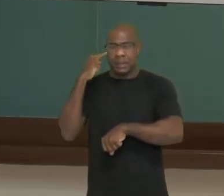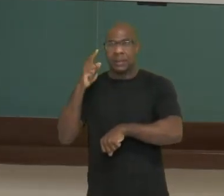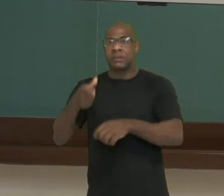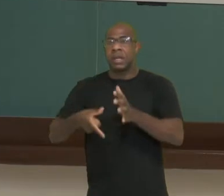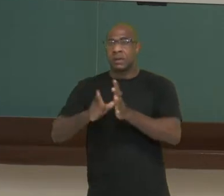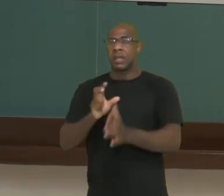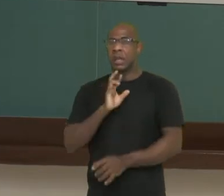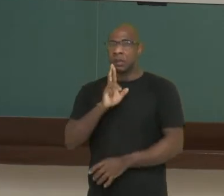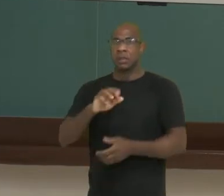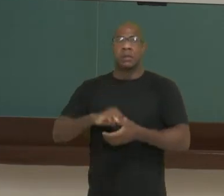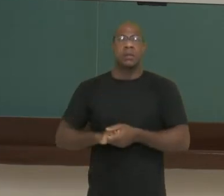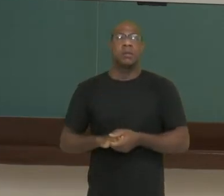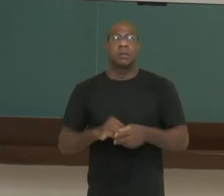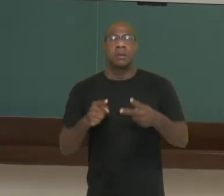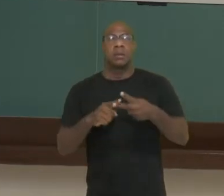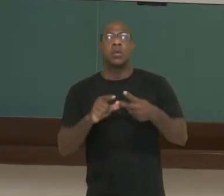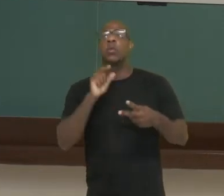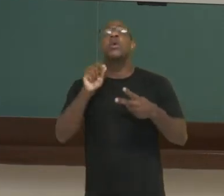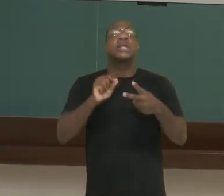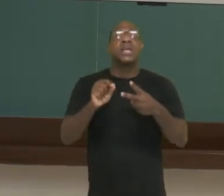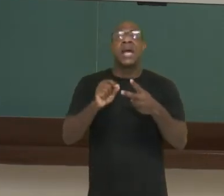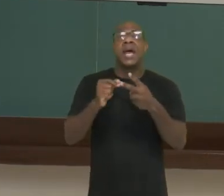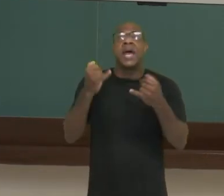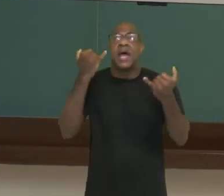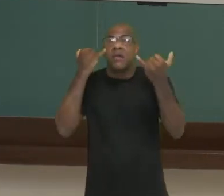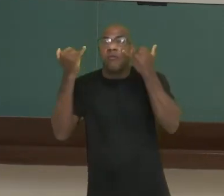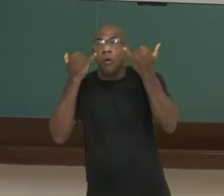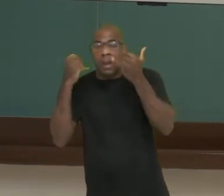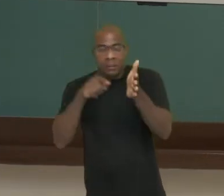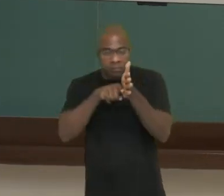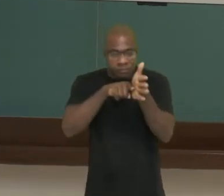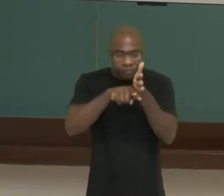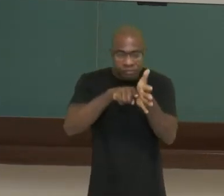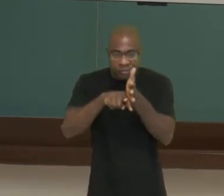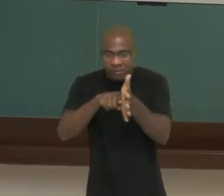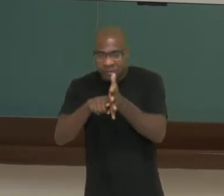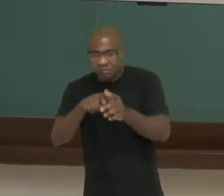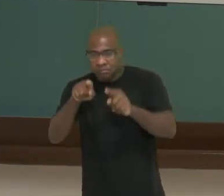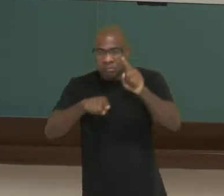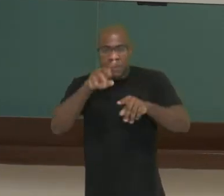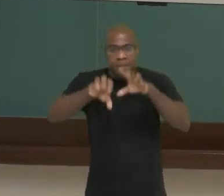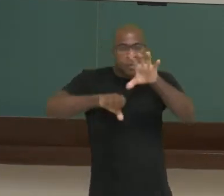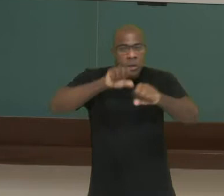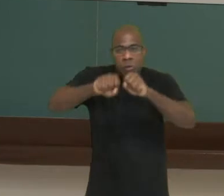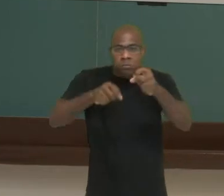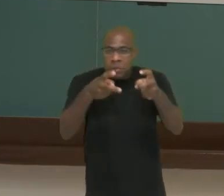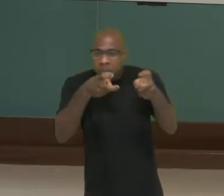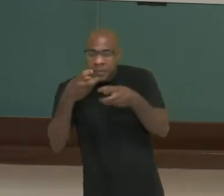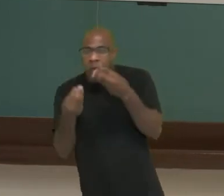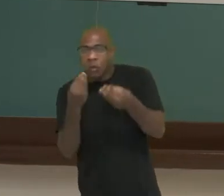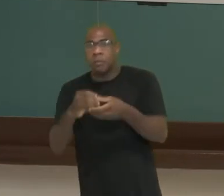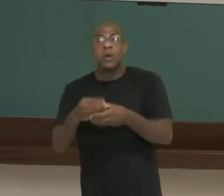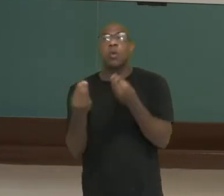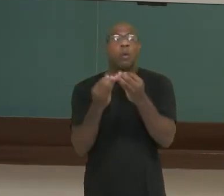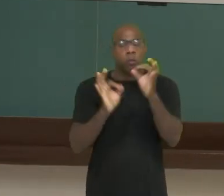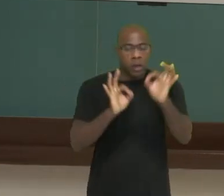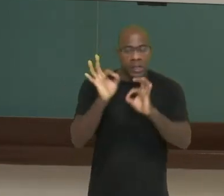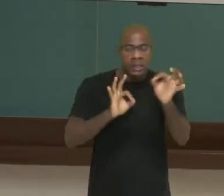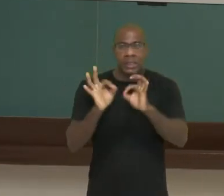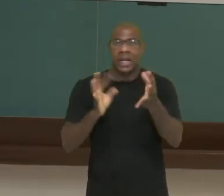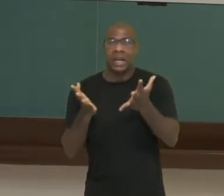responder. O que é coleta de dados de uma pesquisa? Como se organiza os dados de uma